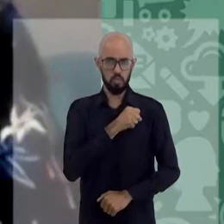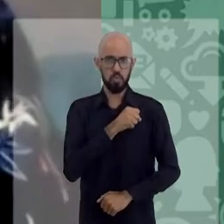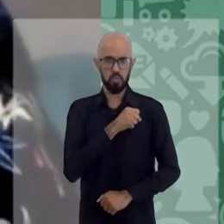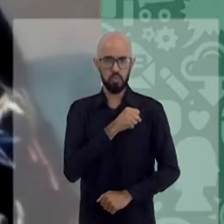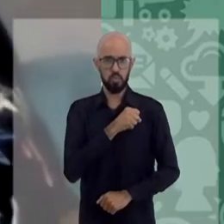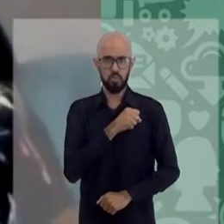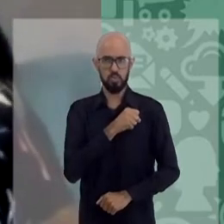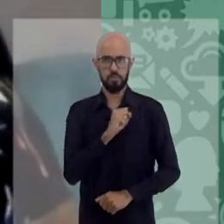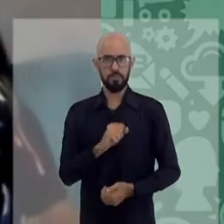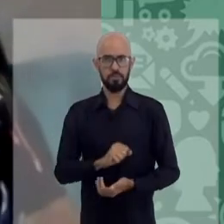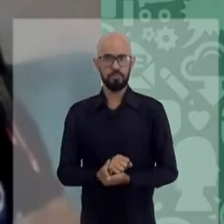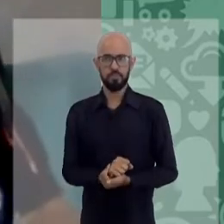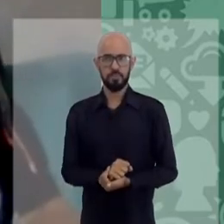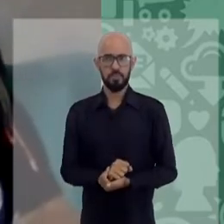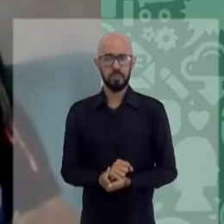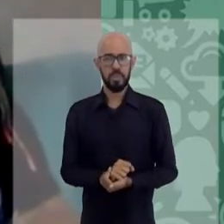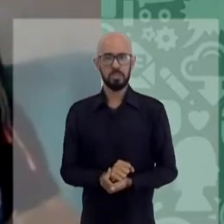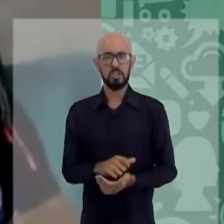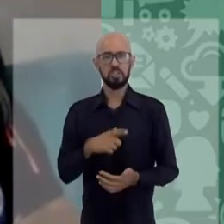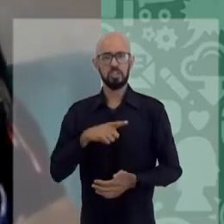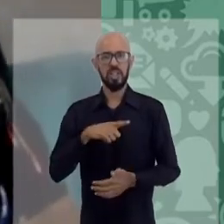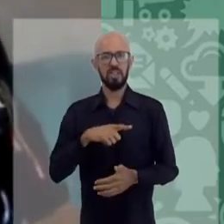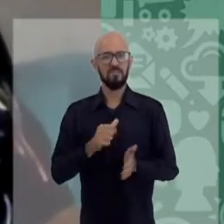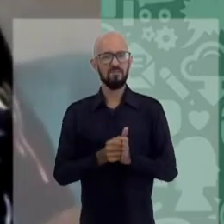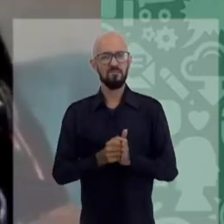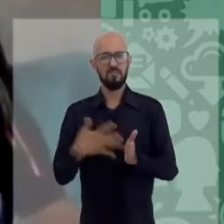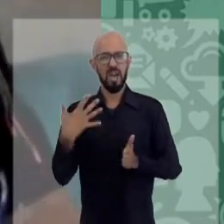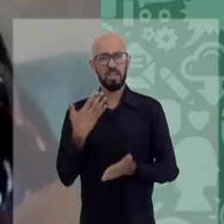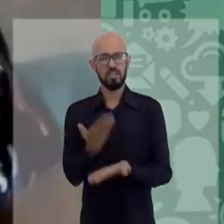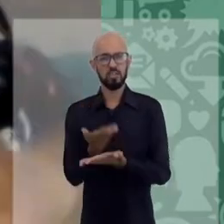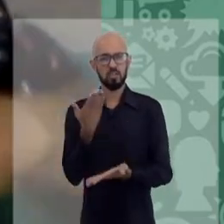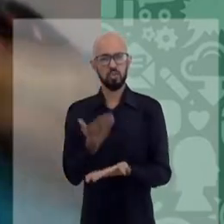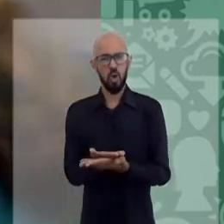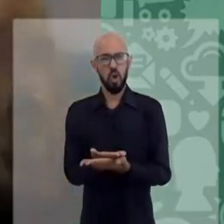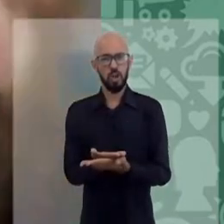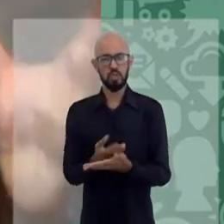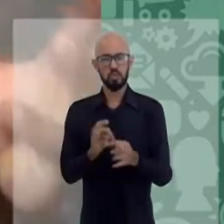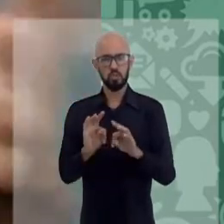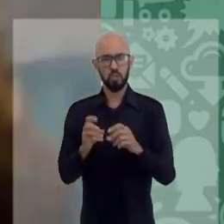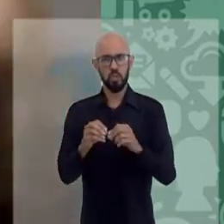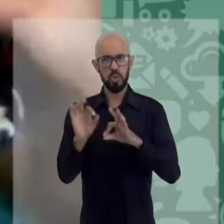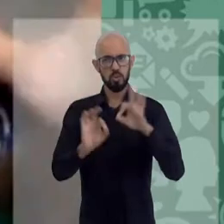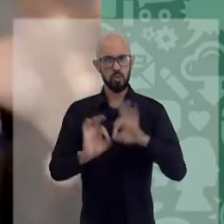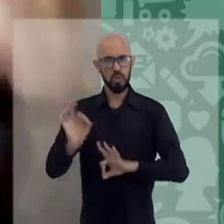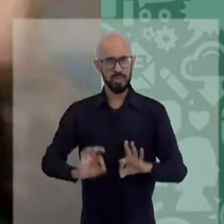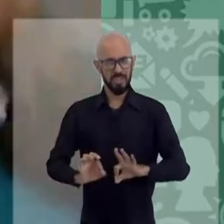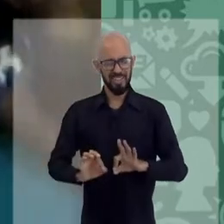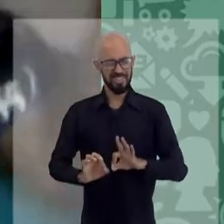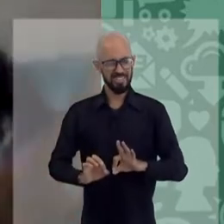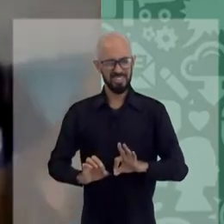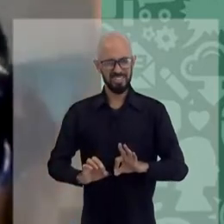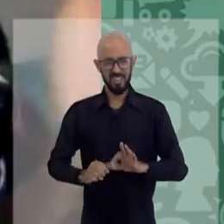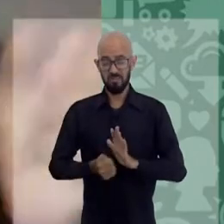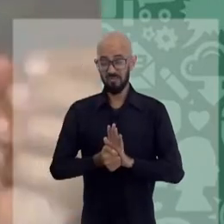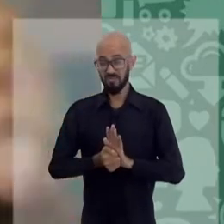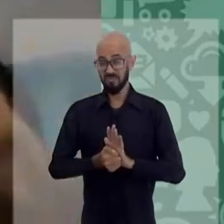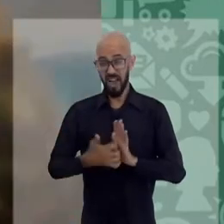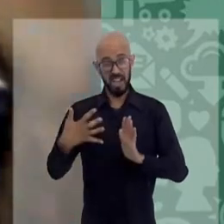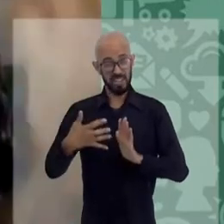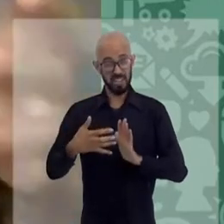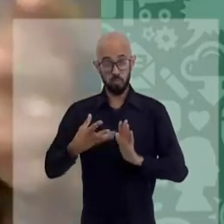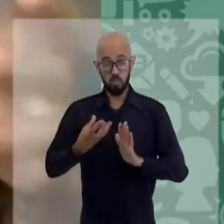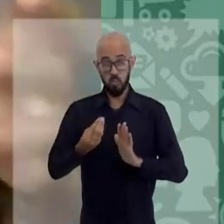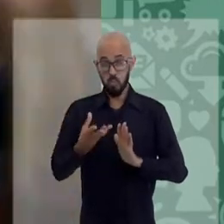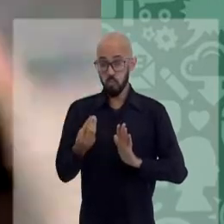muito rapidamente. A gente tem centenas de escolas mobilizadas, jovens e milhares de jovens, centenas de